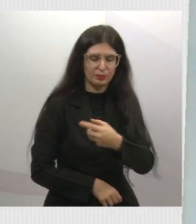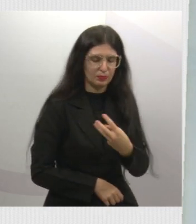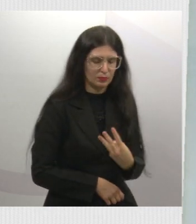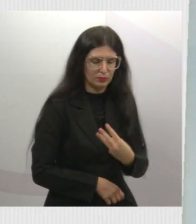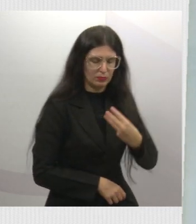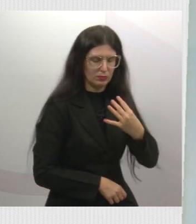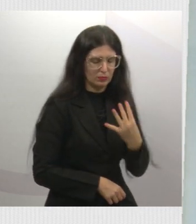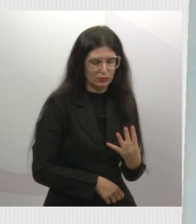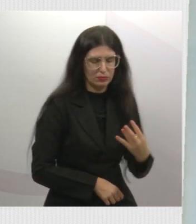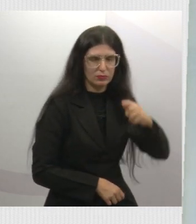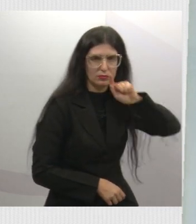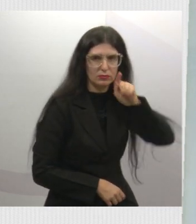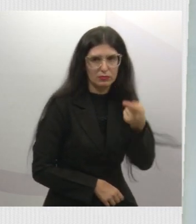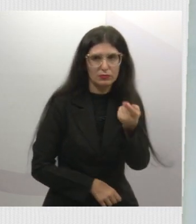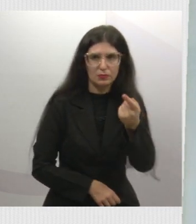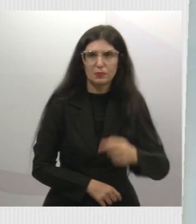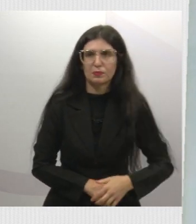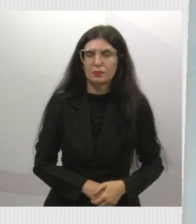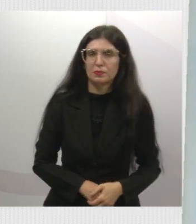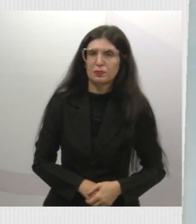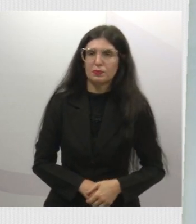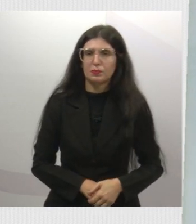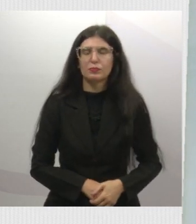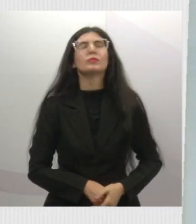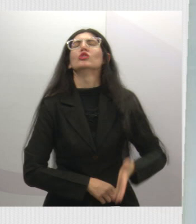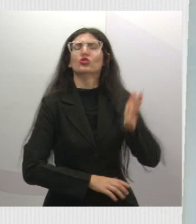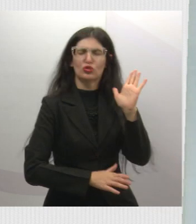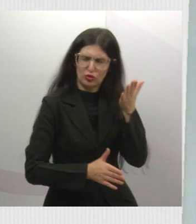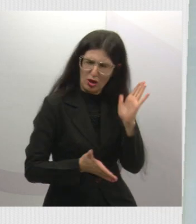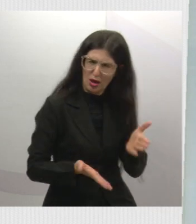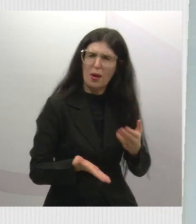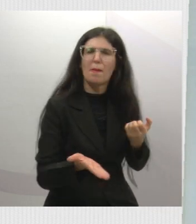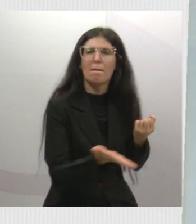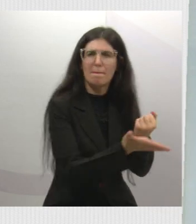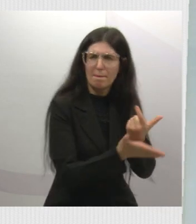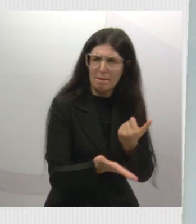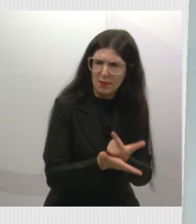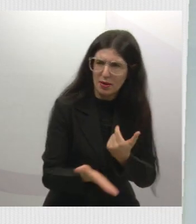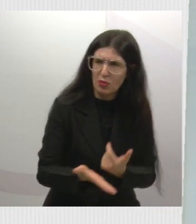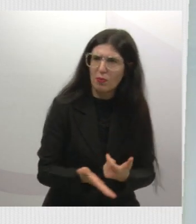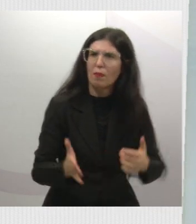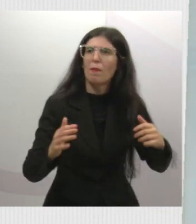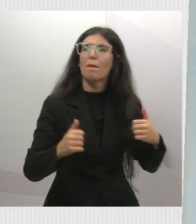234 mil, onde foi realizado, nesse primeiro quadrimestre,